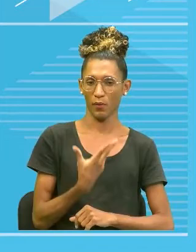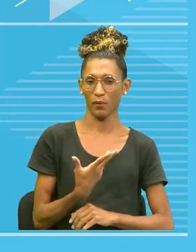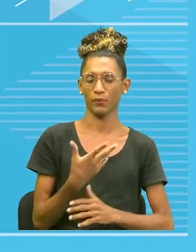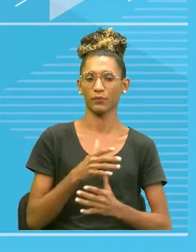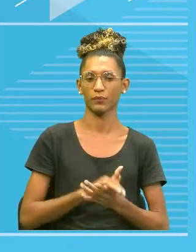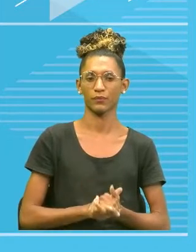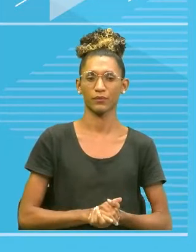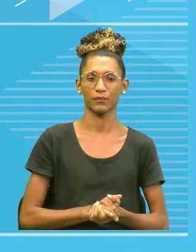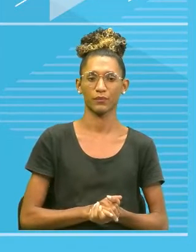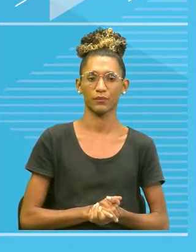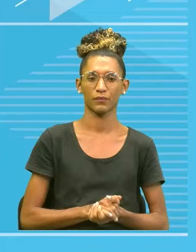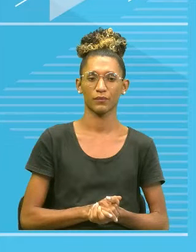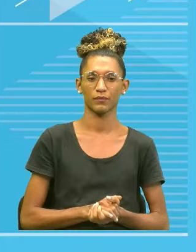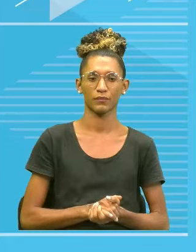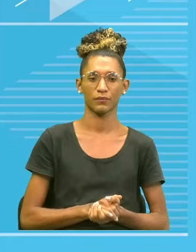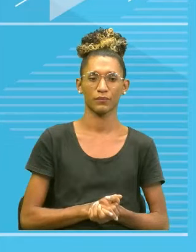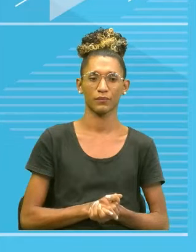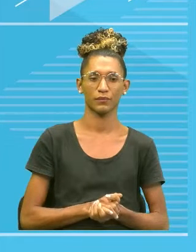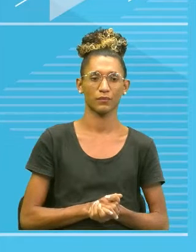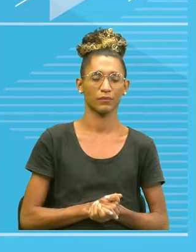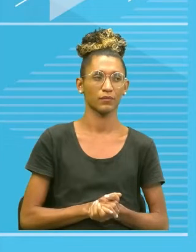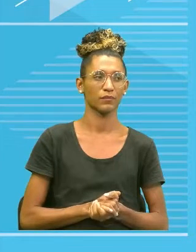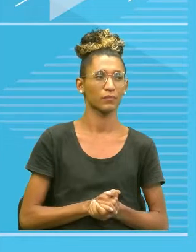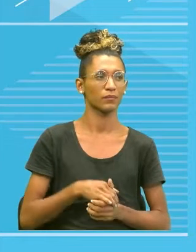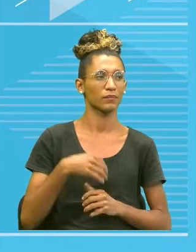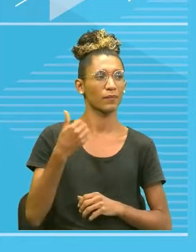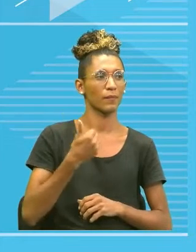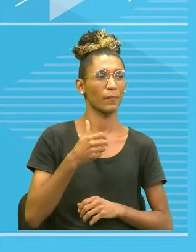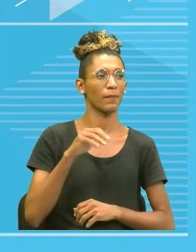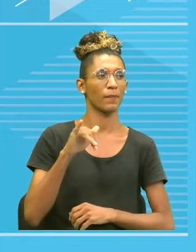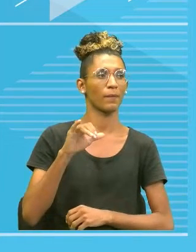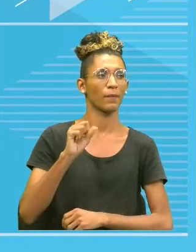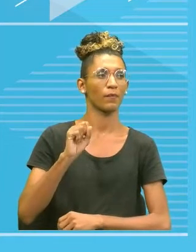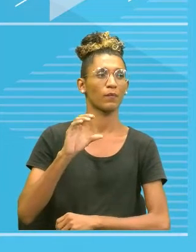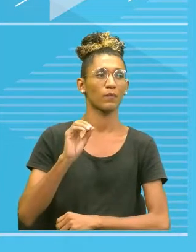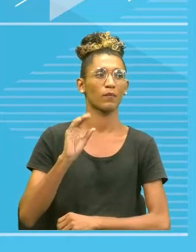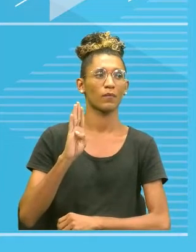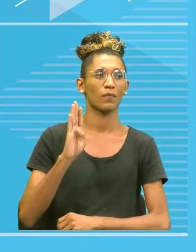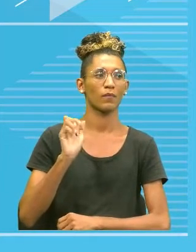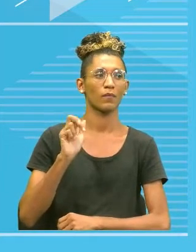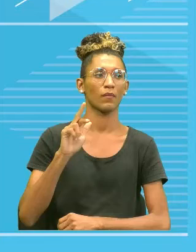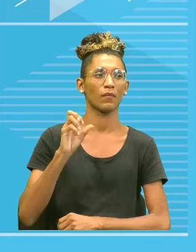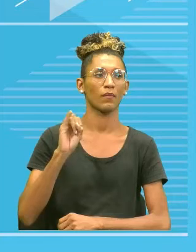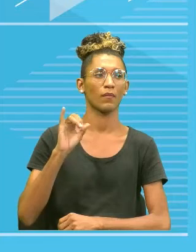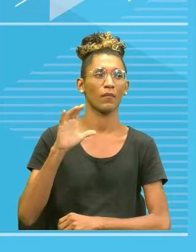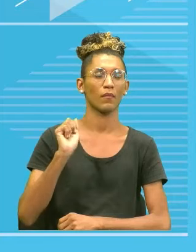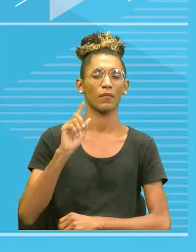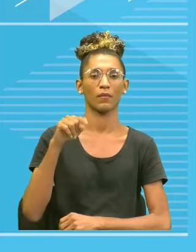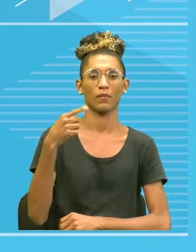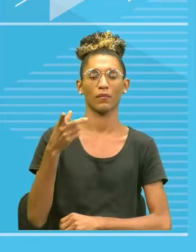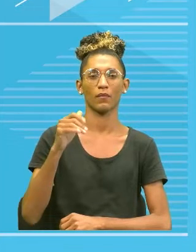Bacana? Então, primeiro uma expansão isobárica, depois uma transformação isocórica.